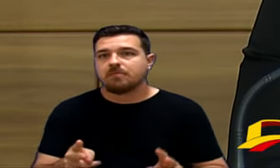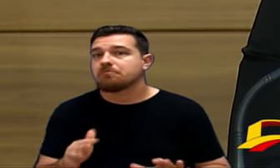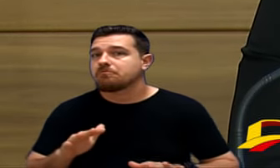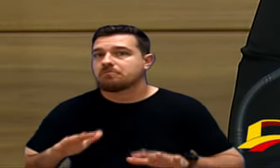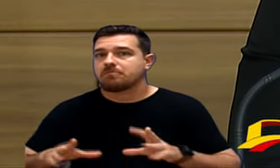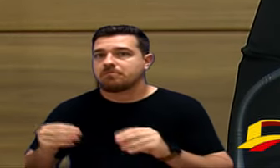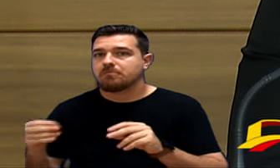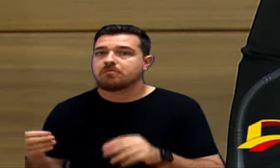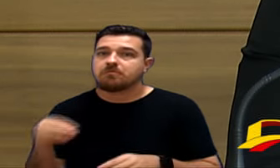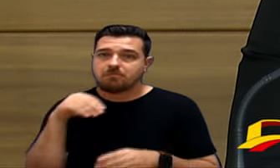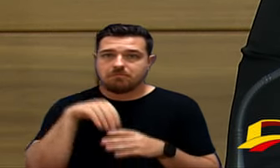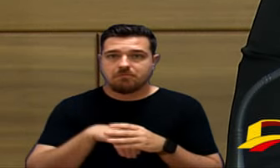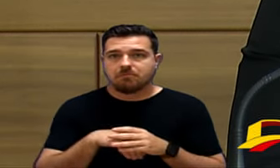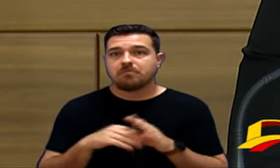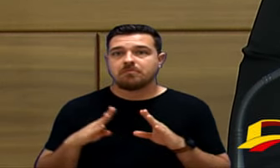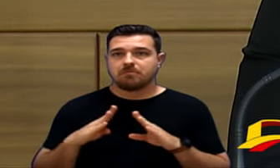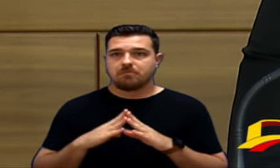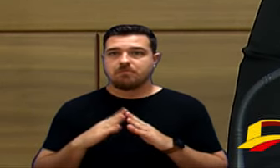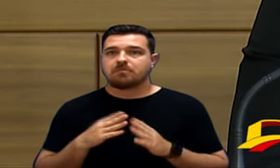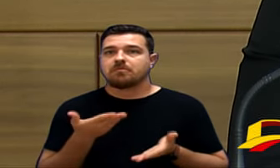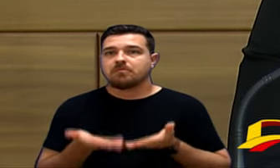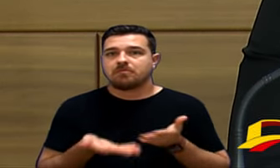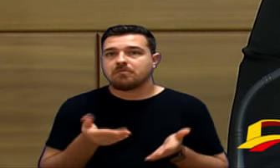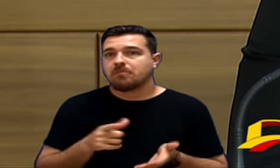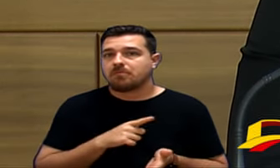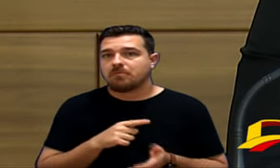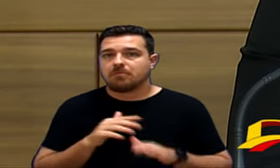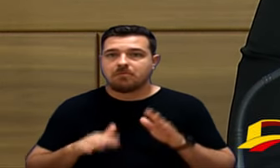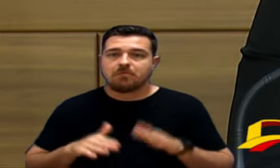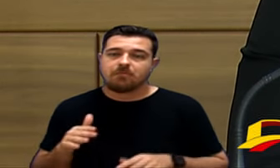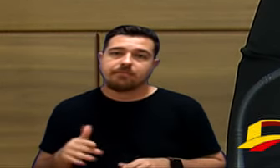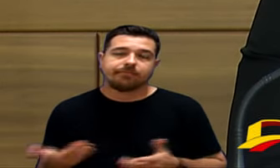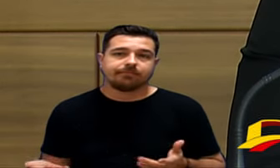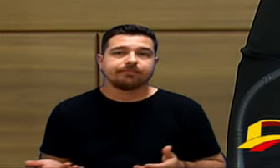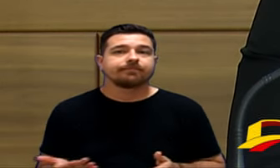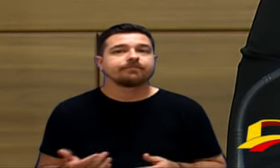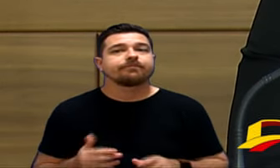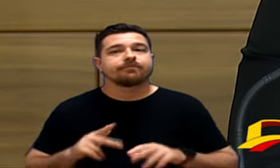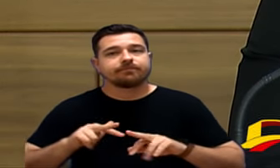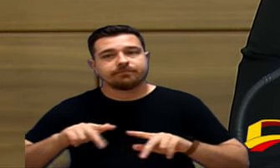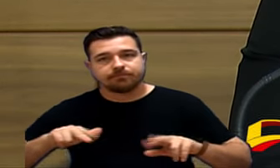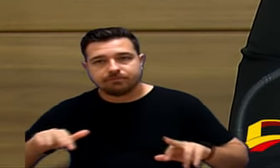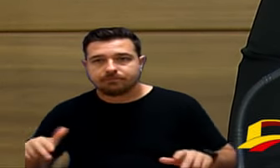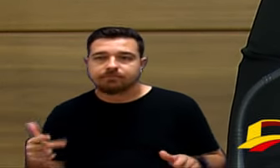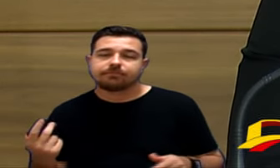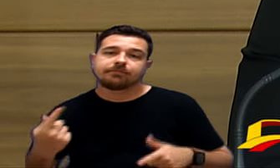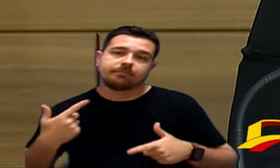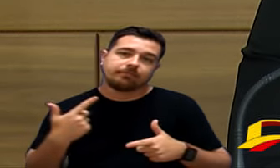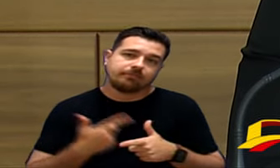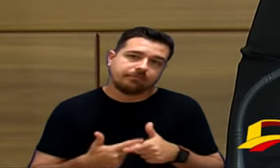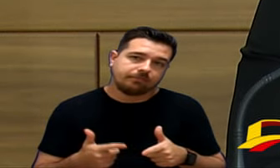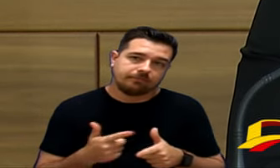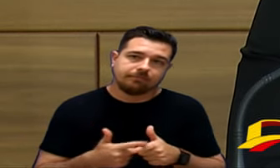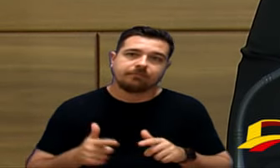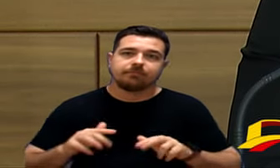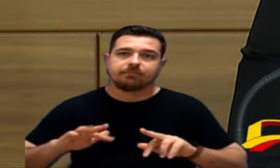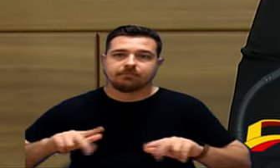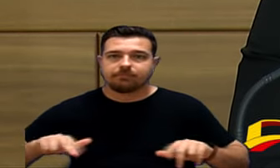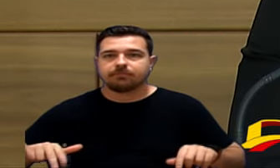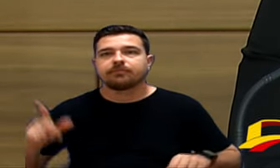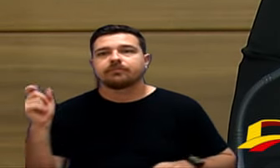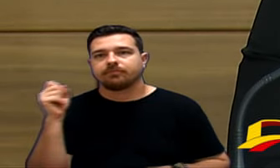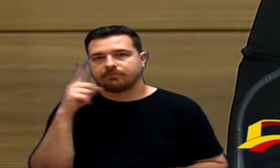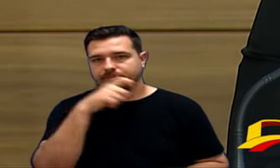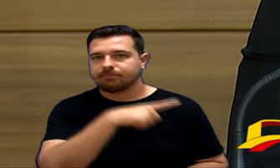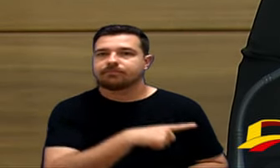saindo paraa rua porque ele tem algum tipo de restrição enfim né é uma equação ali um tanto árdua de se